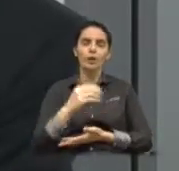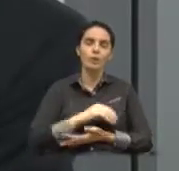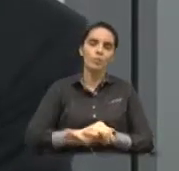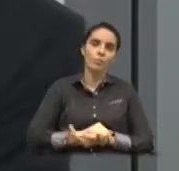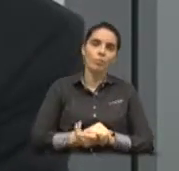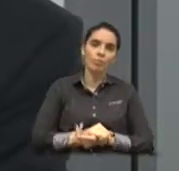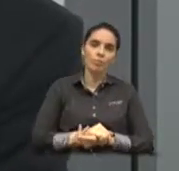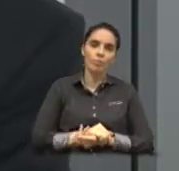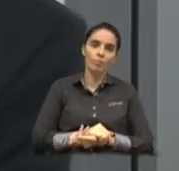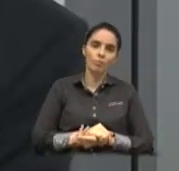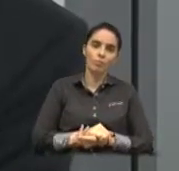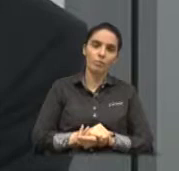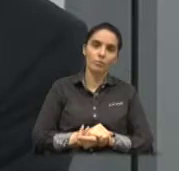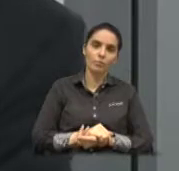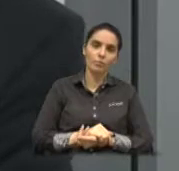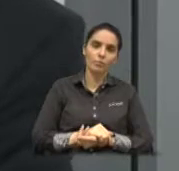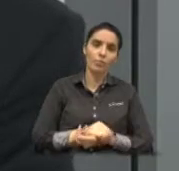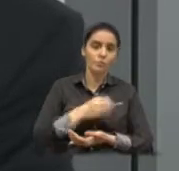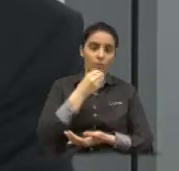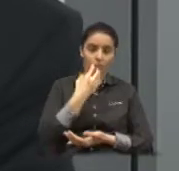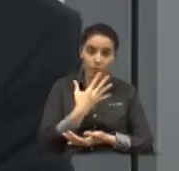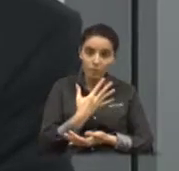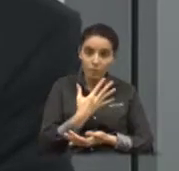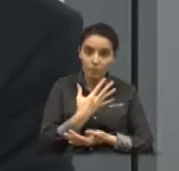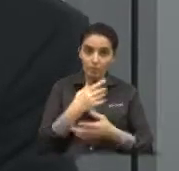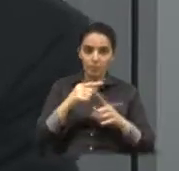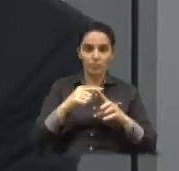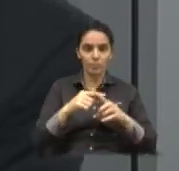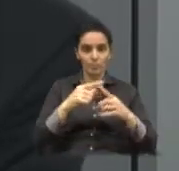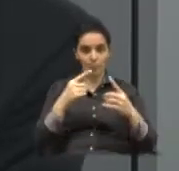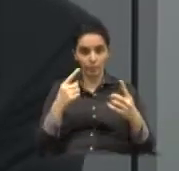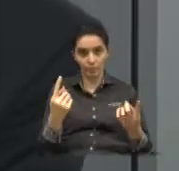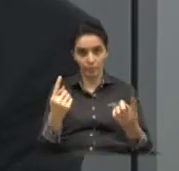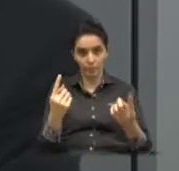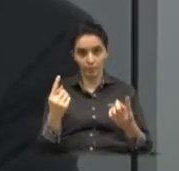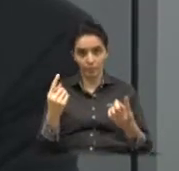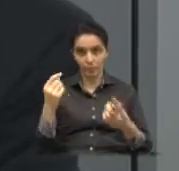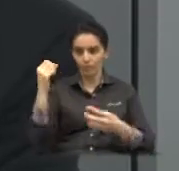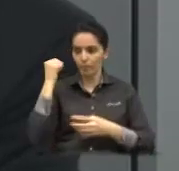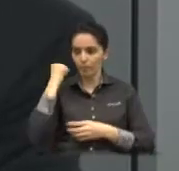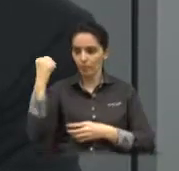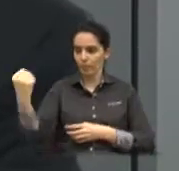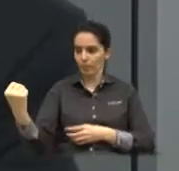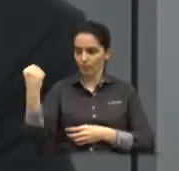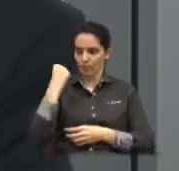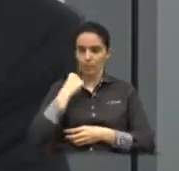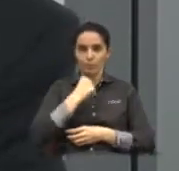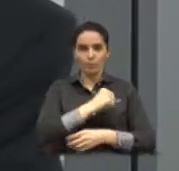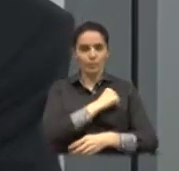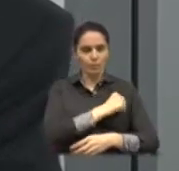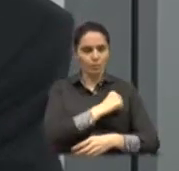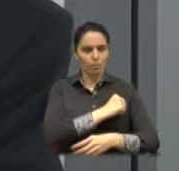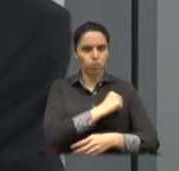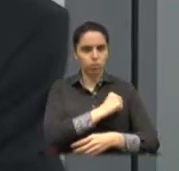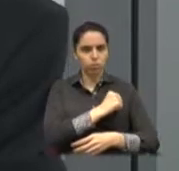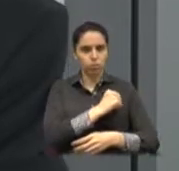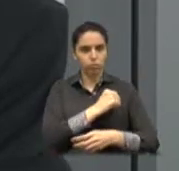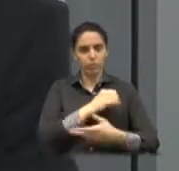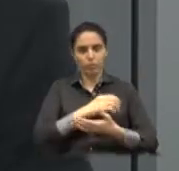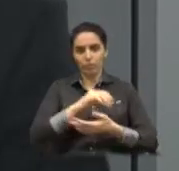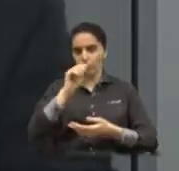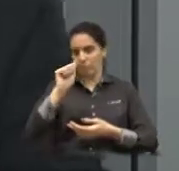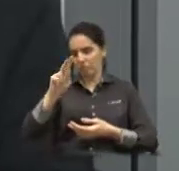Rafael? Ele está saindo apto à prática de atividade física. Aí ele vai lá, tem um infarto, tem um derrame, tem uma